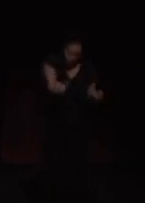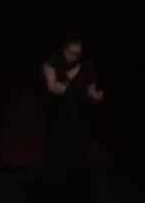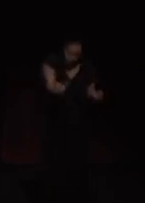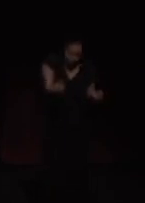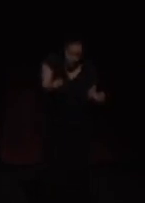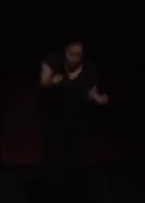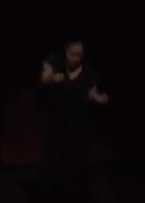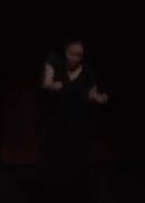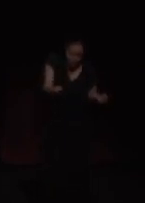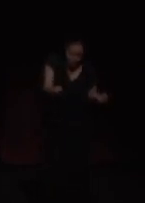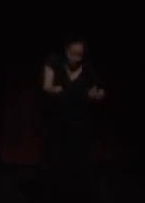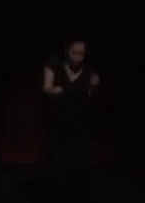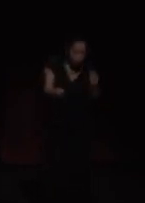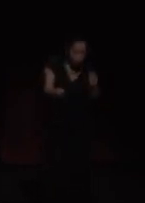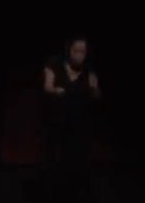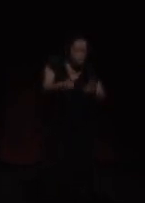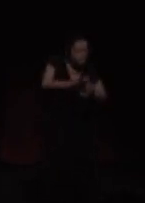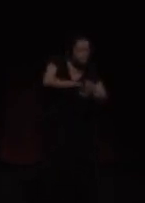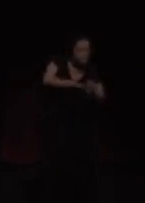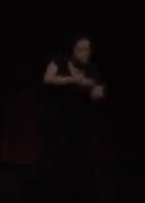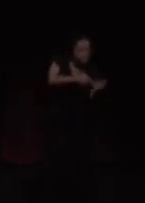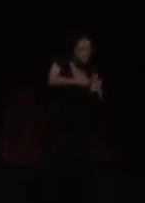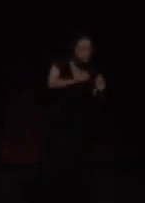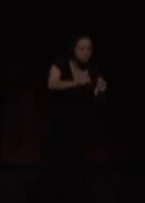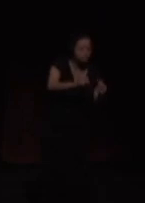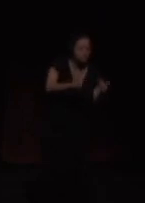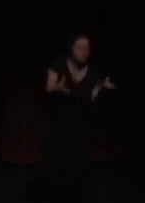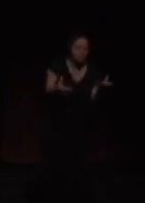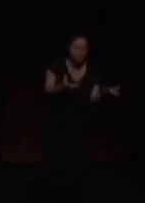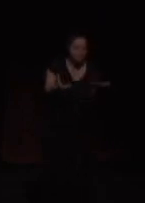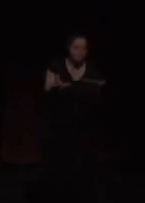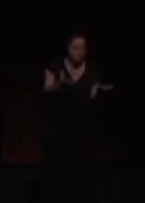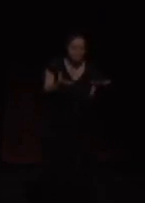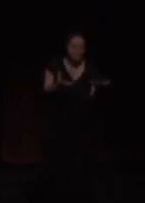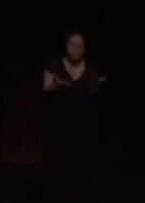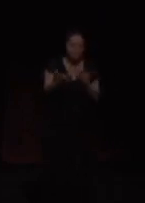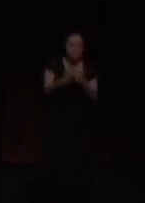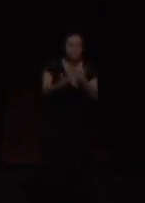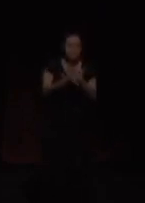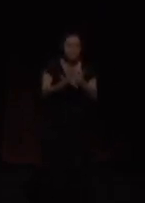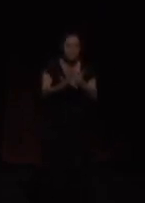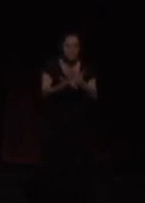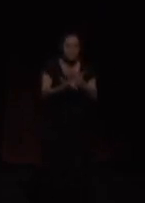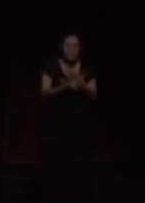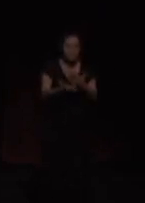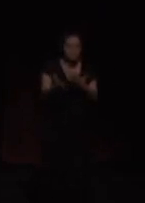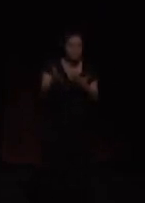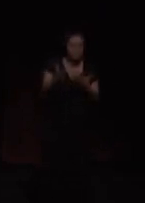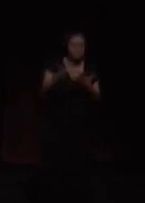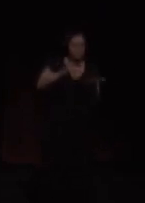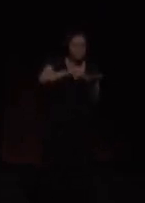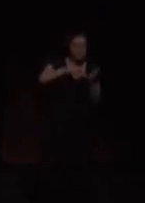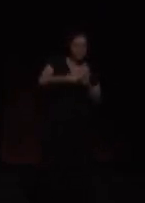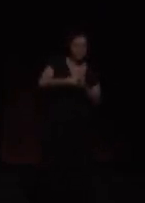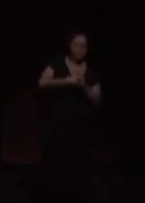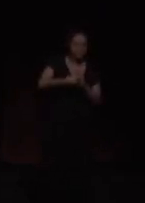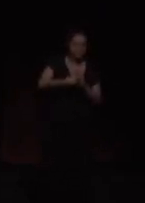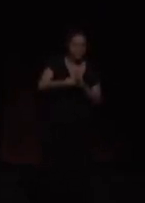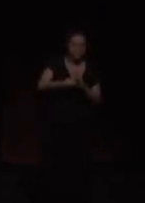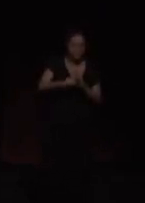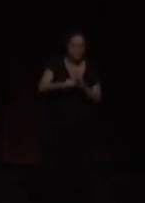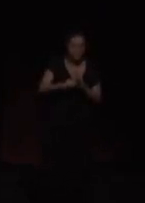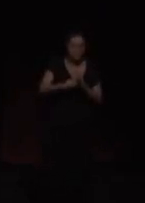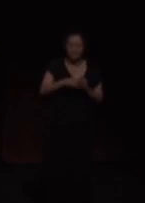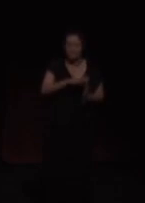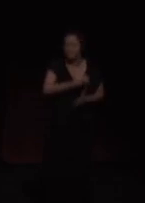nessa fenda, está o convite para recompor. Porque eu adoro ver